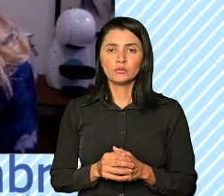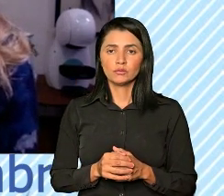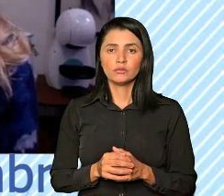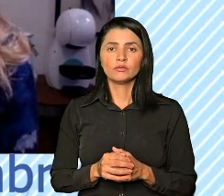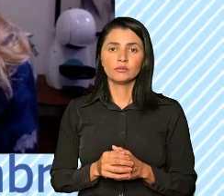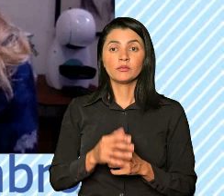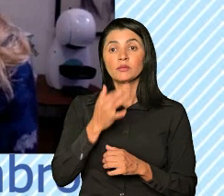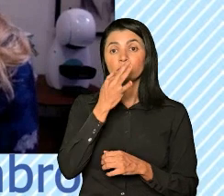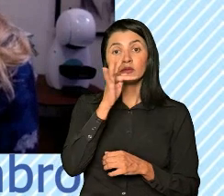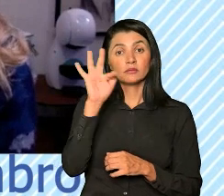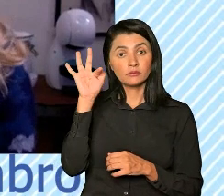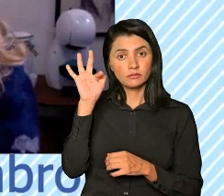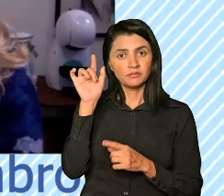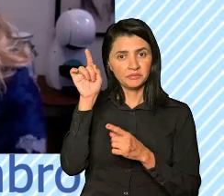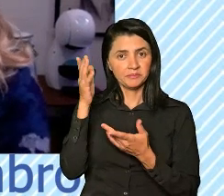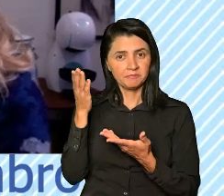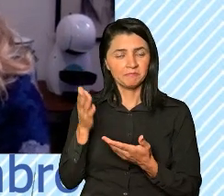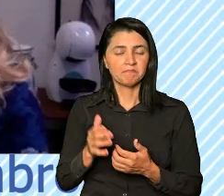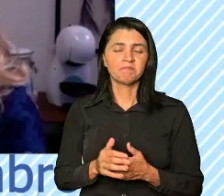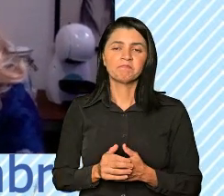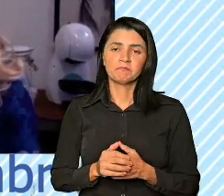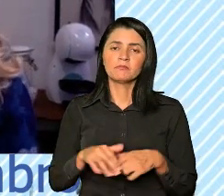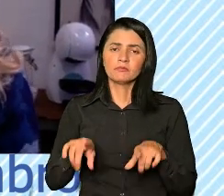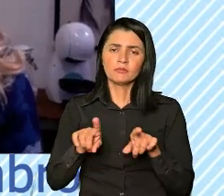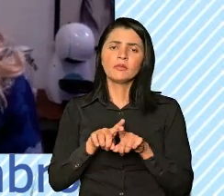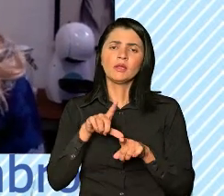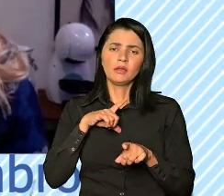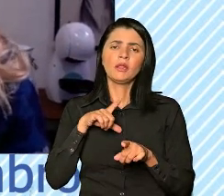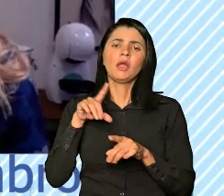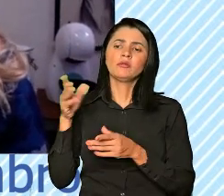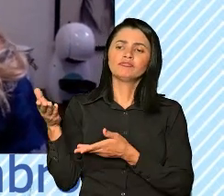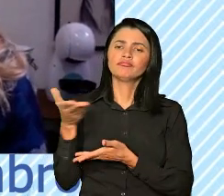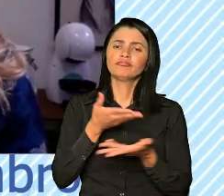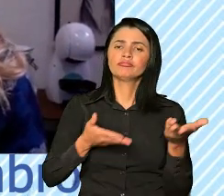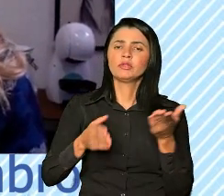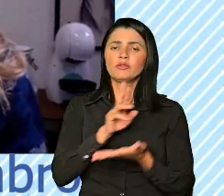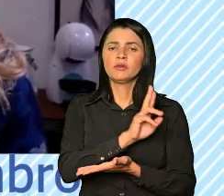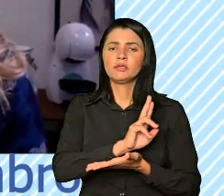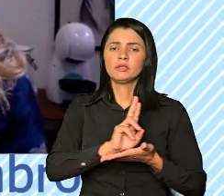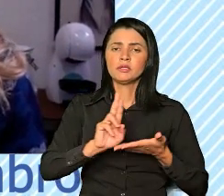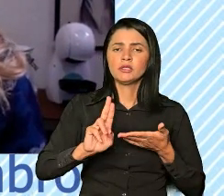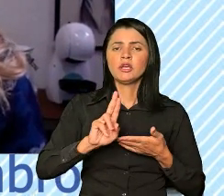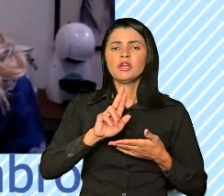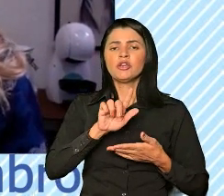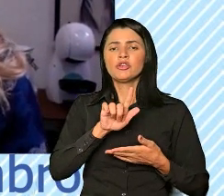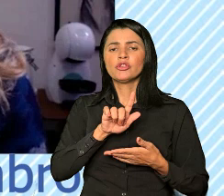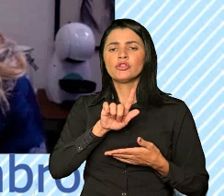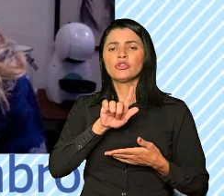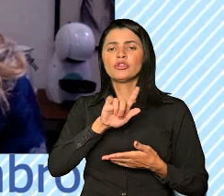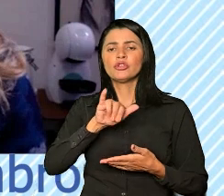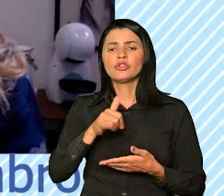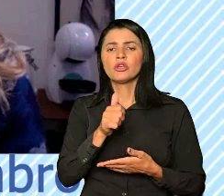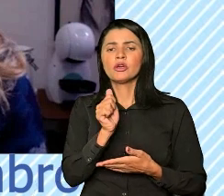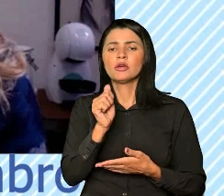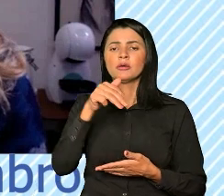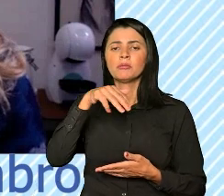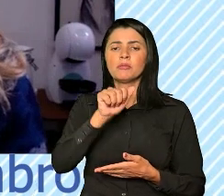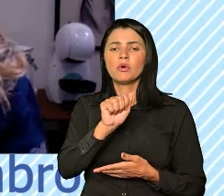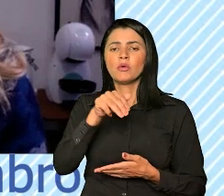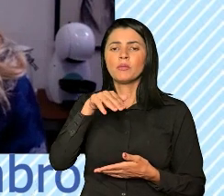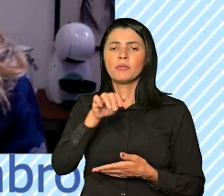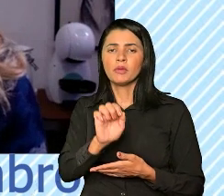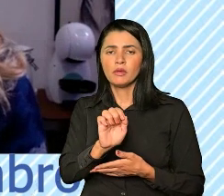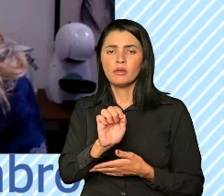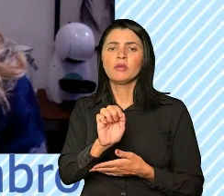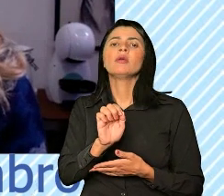na França, e tem intercâmbio na Universidade Jean Monnet, fez intercâmbio na